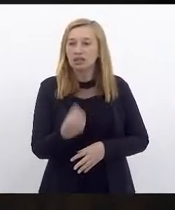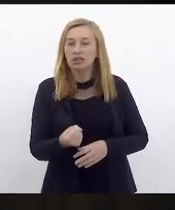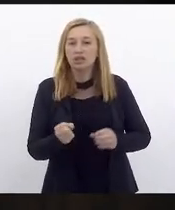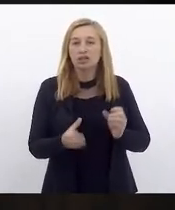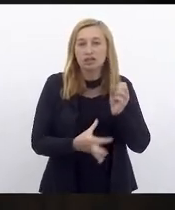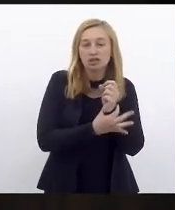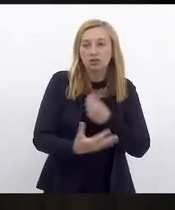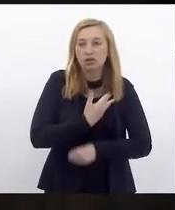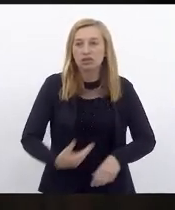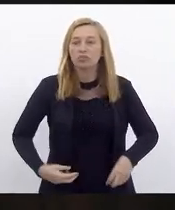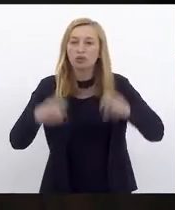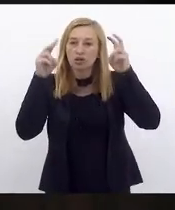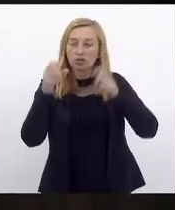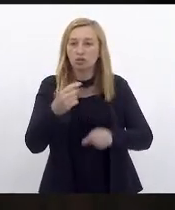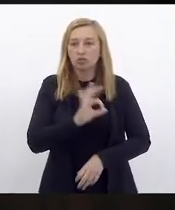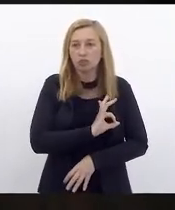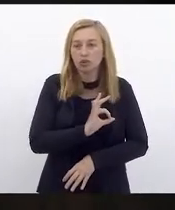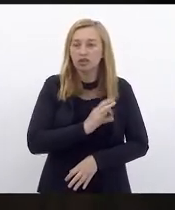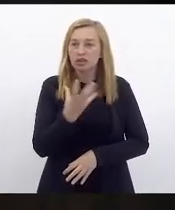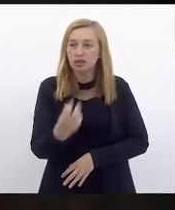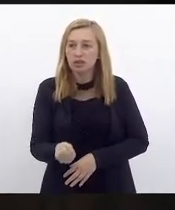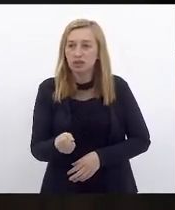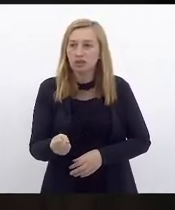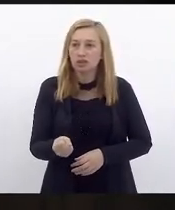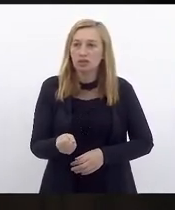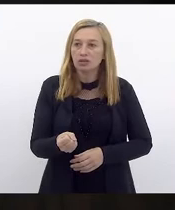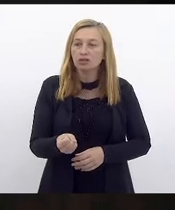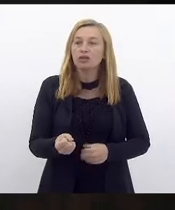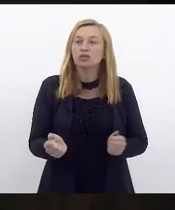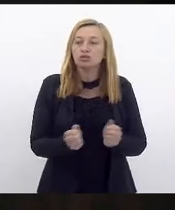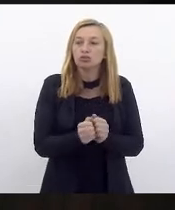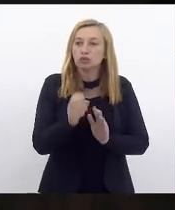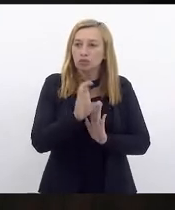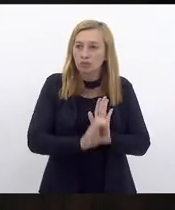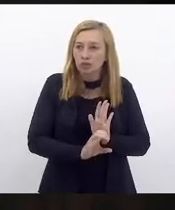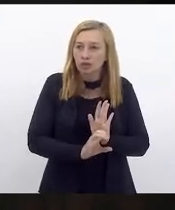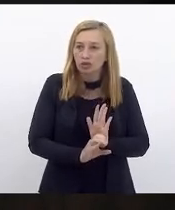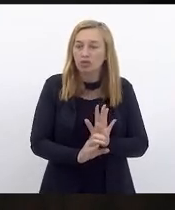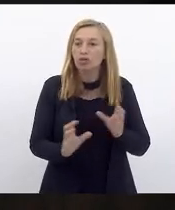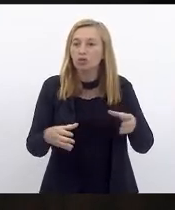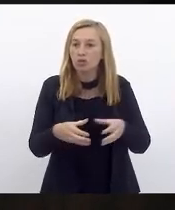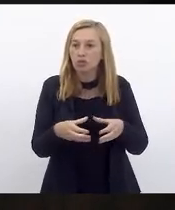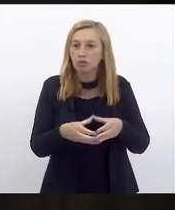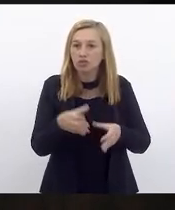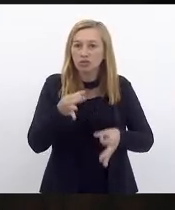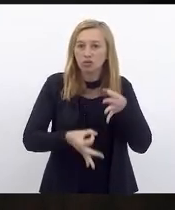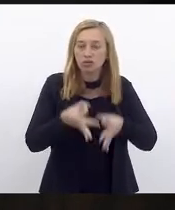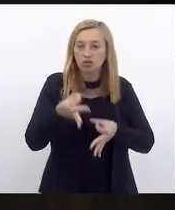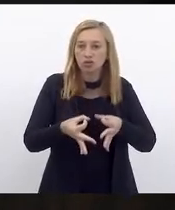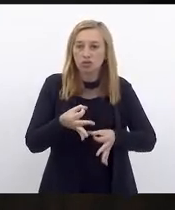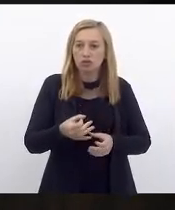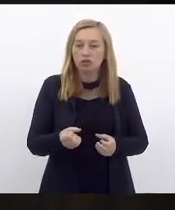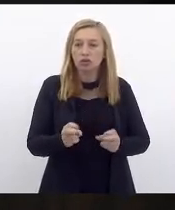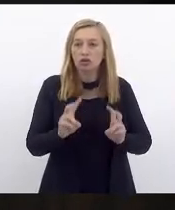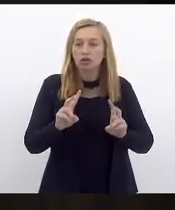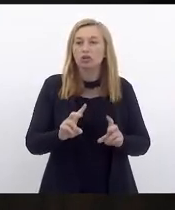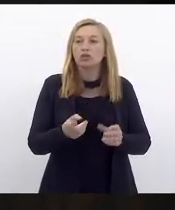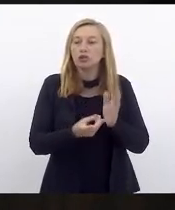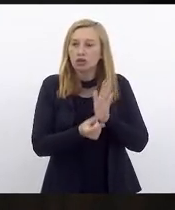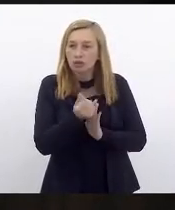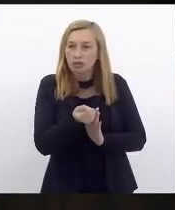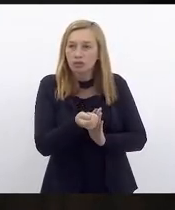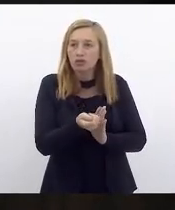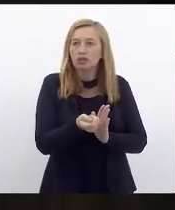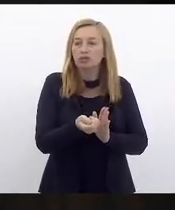pública, assuntos de polícia, favorável com emenda. Da Comissão de Constituição e Justiça e de orçamento,